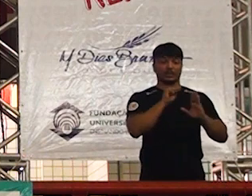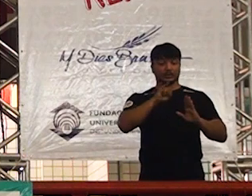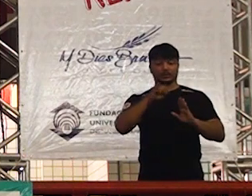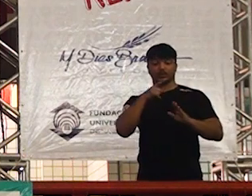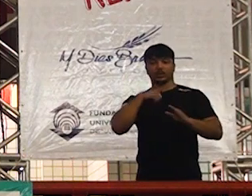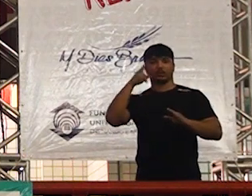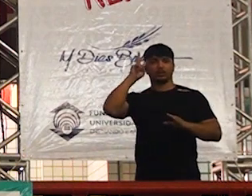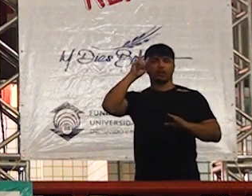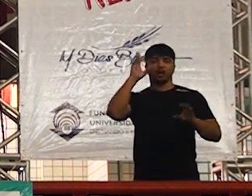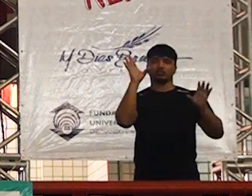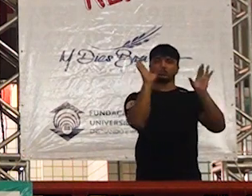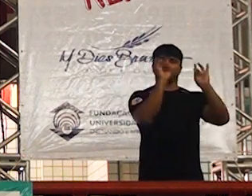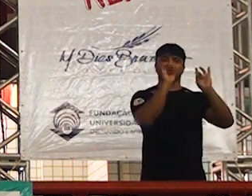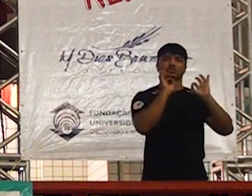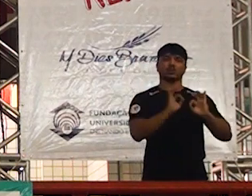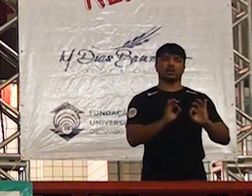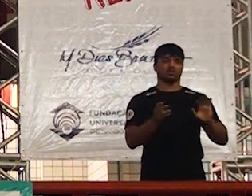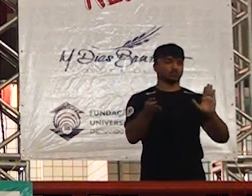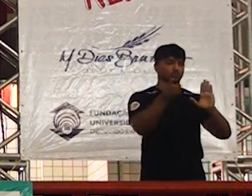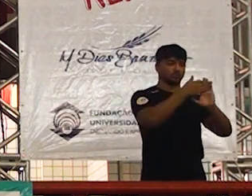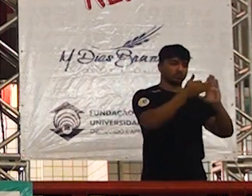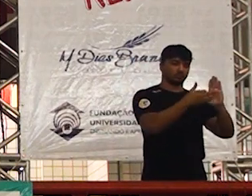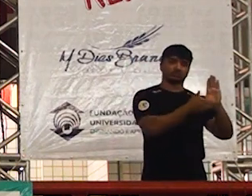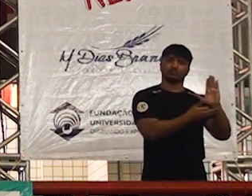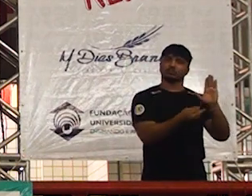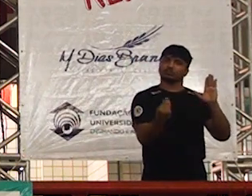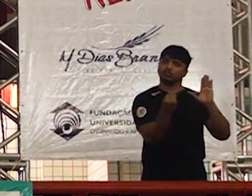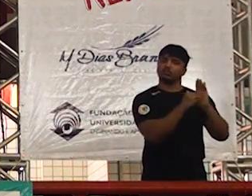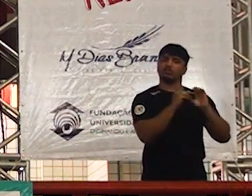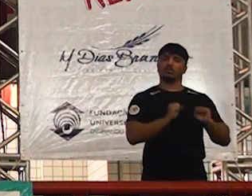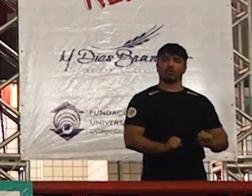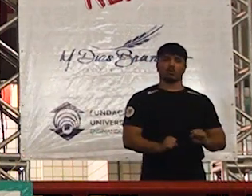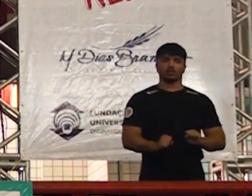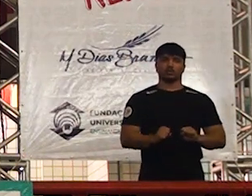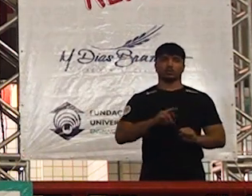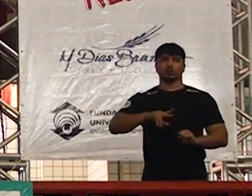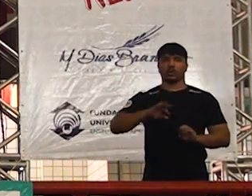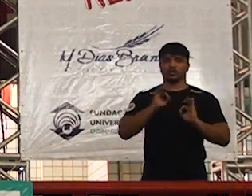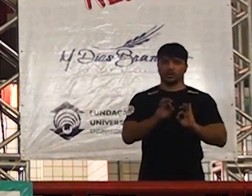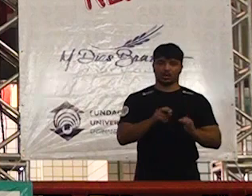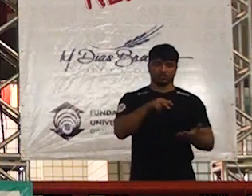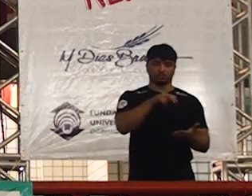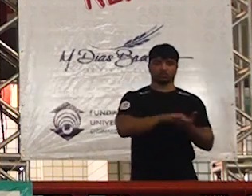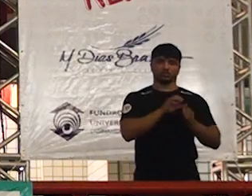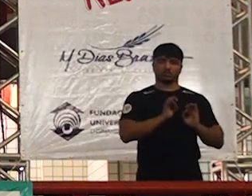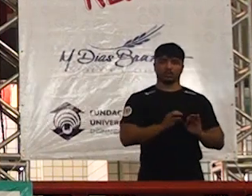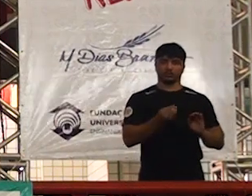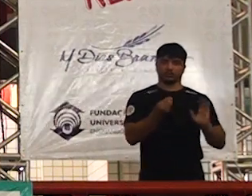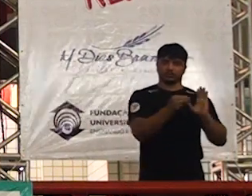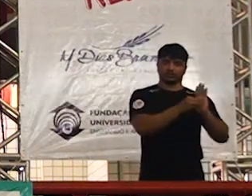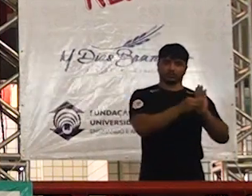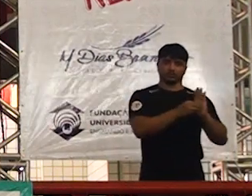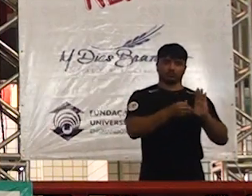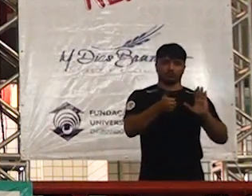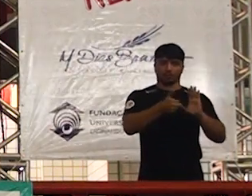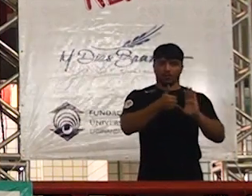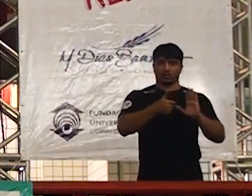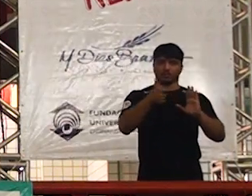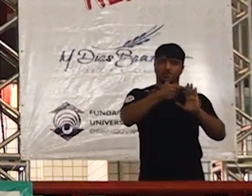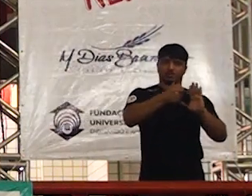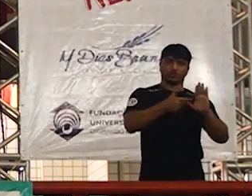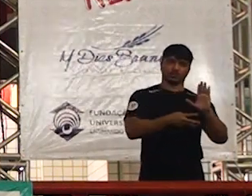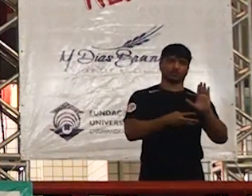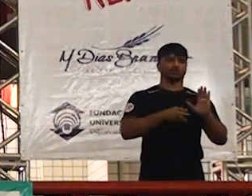você se lembrar, é a hora que você vai encaixar no texto. Não existe uma posição, tem que ser o primeiro parágrafo. O dono do texto